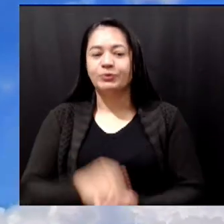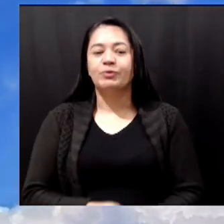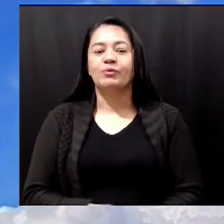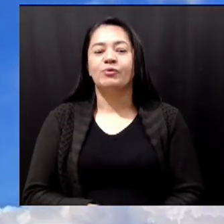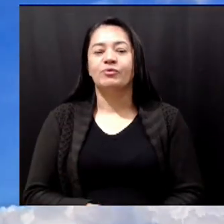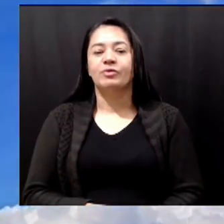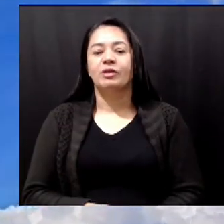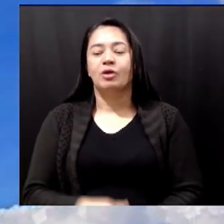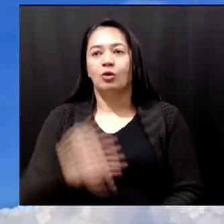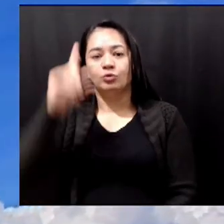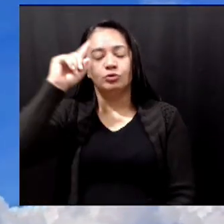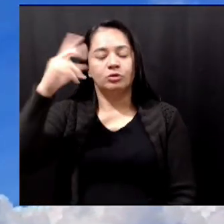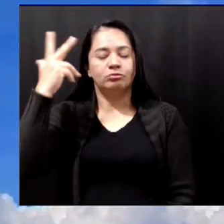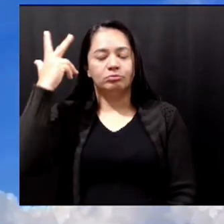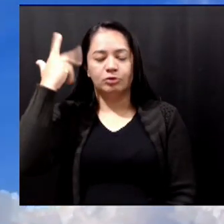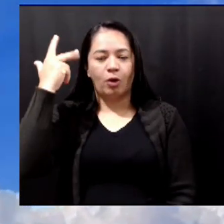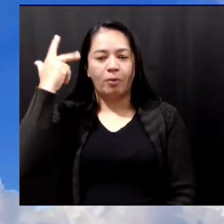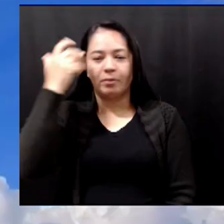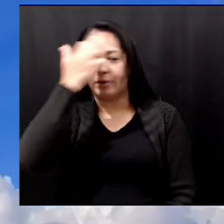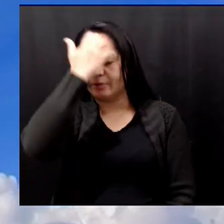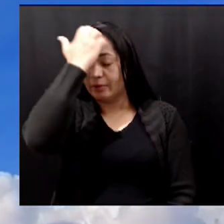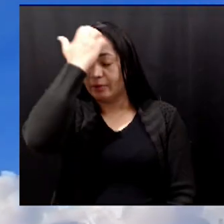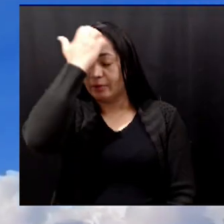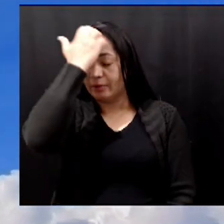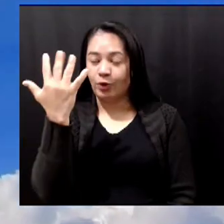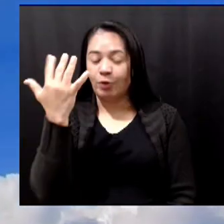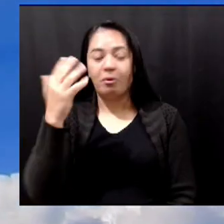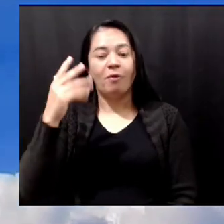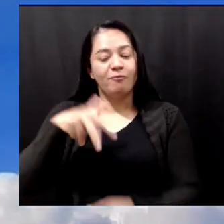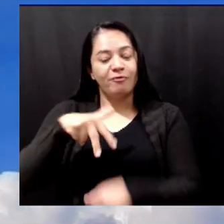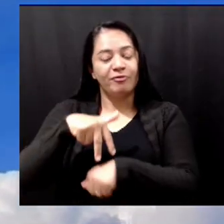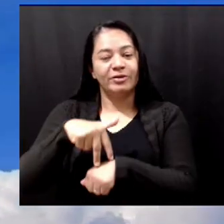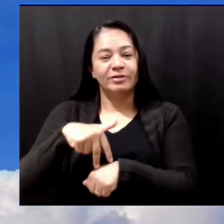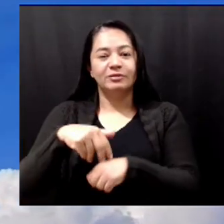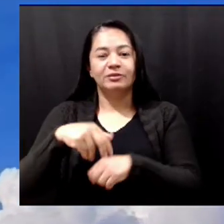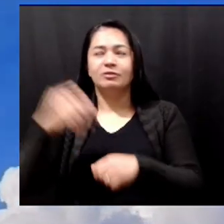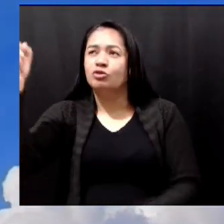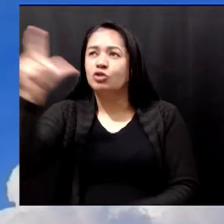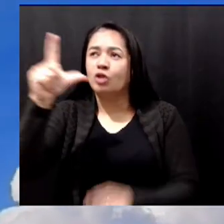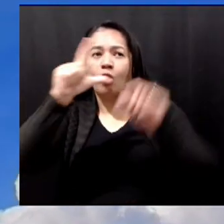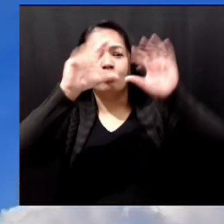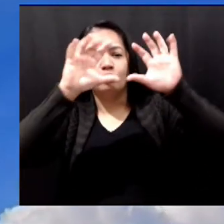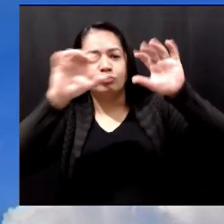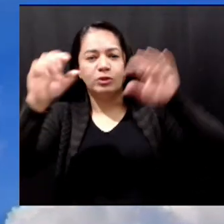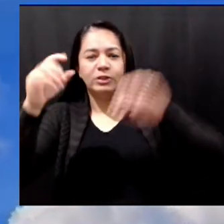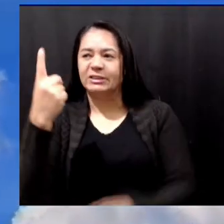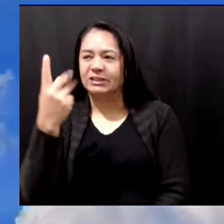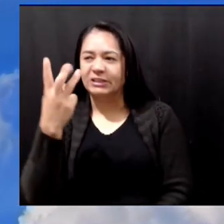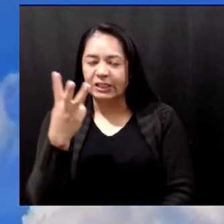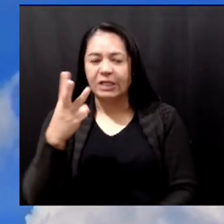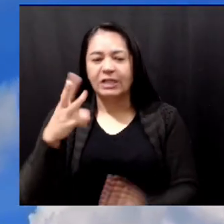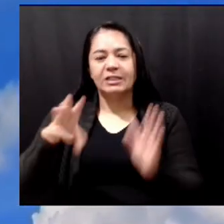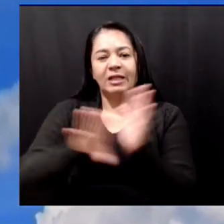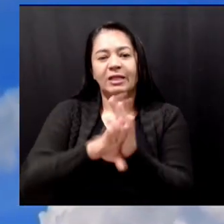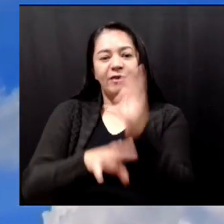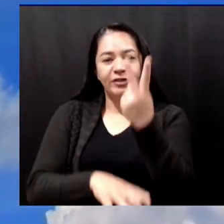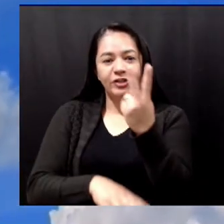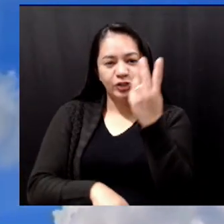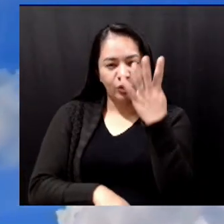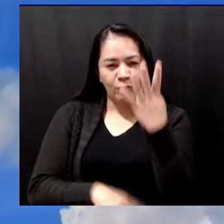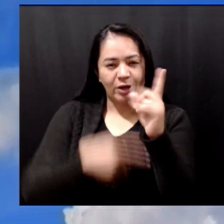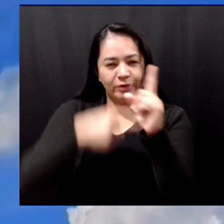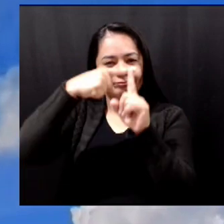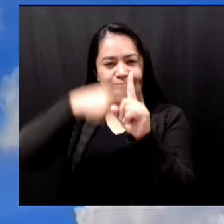né? O tempo, aliás, segue firme, o dia também. Sol entre nuvens, mínima foi de 13, máxima de 24 graus. céu azul